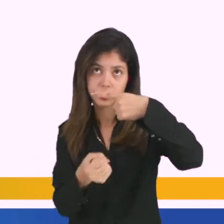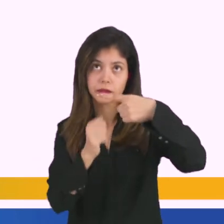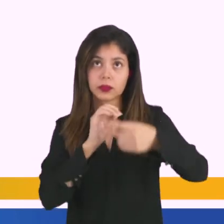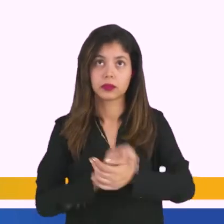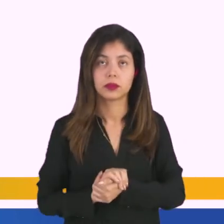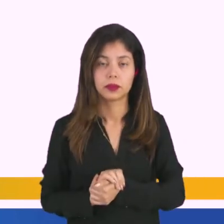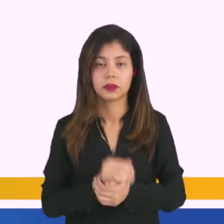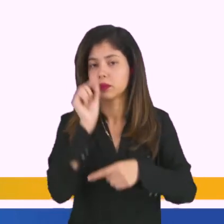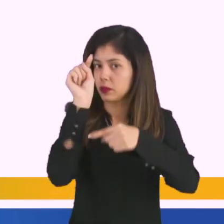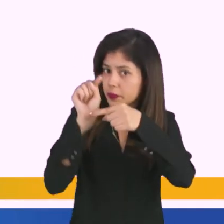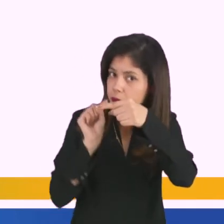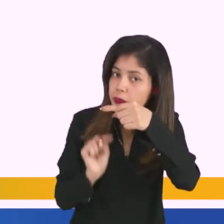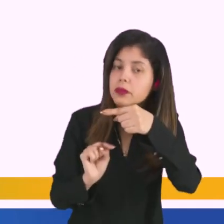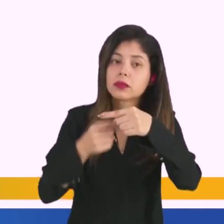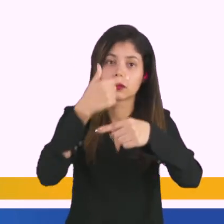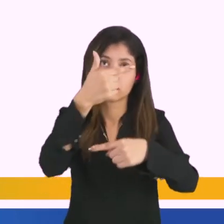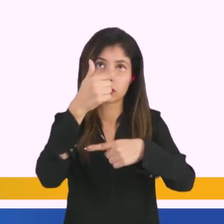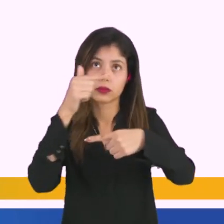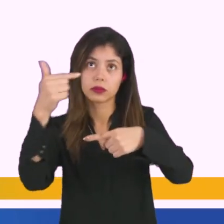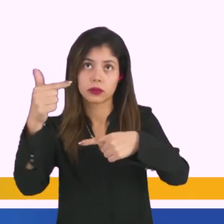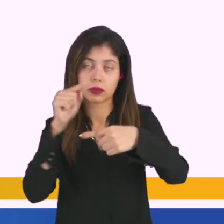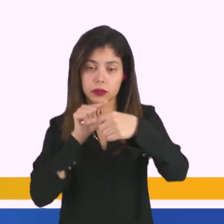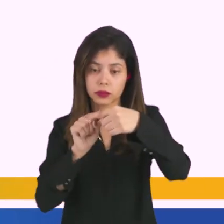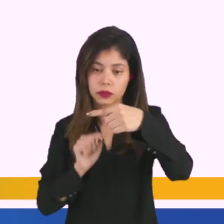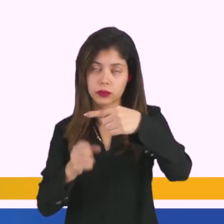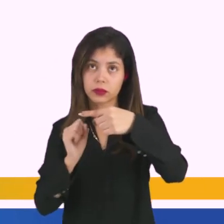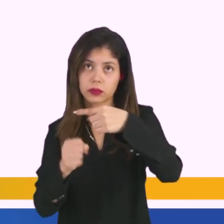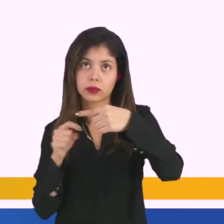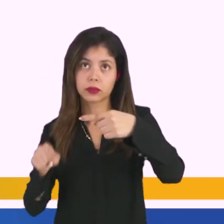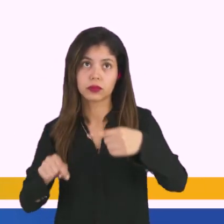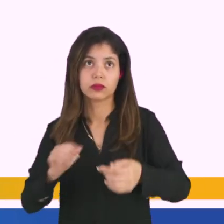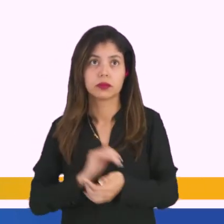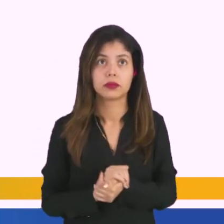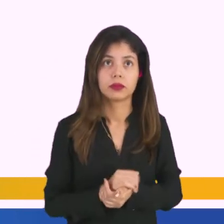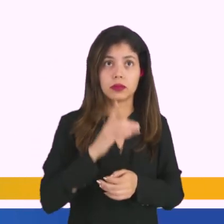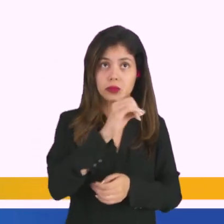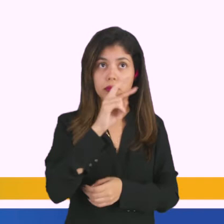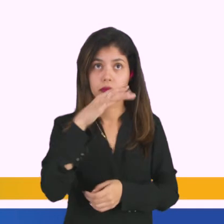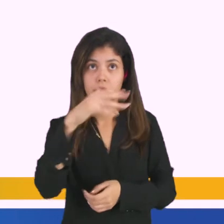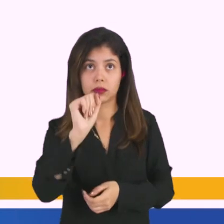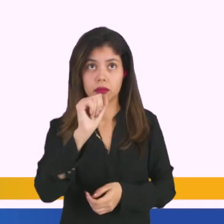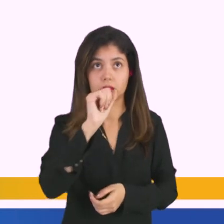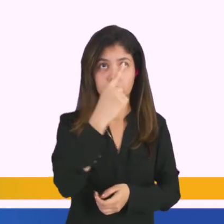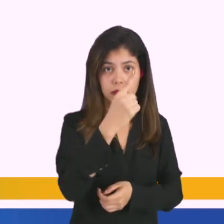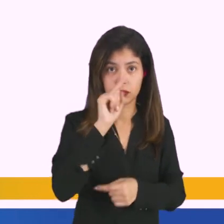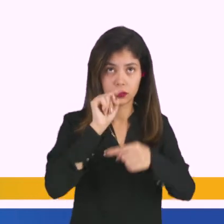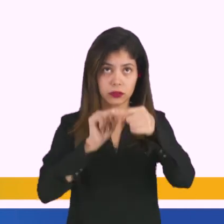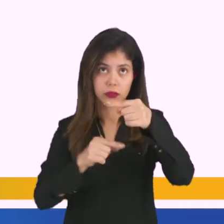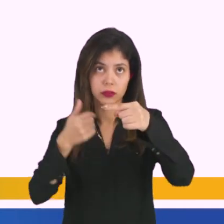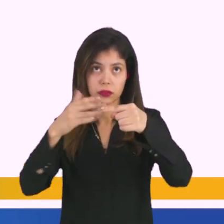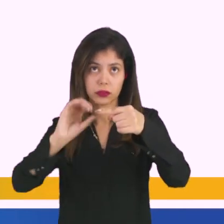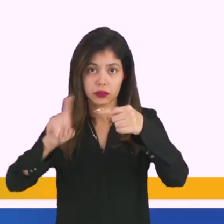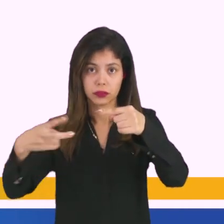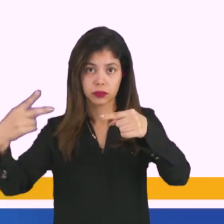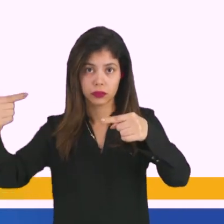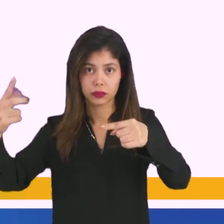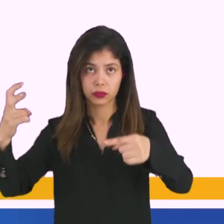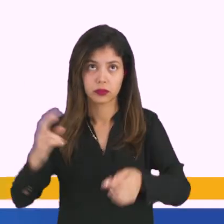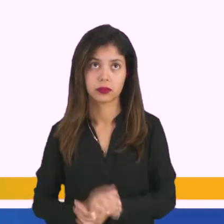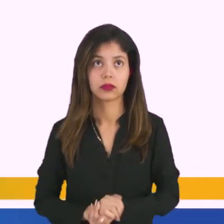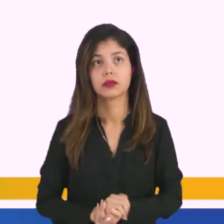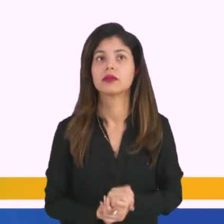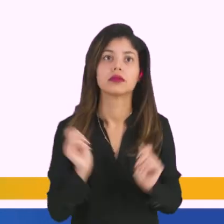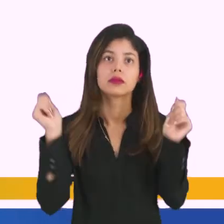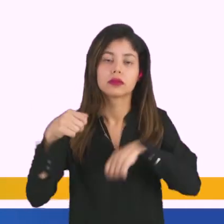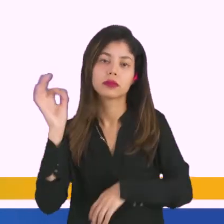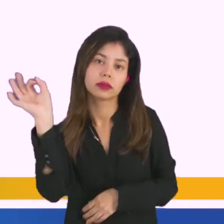8, que simplificando vai dar 1 sobre 4. Em decimal, temos 1 dividido para 4, que é igual a